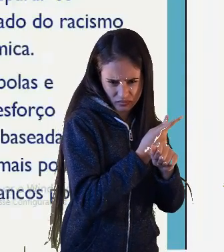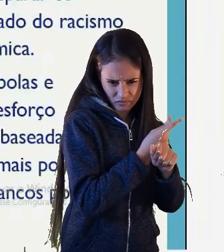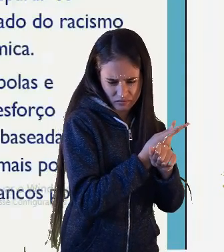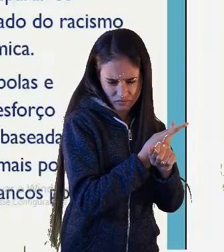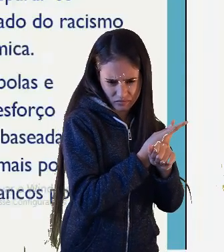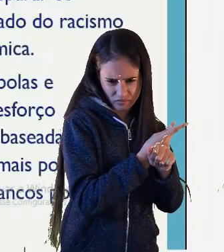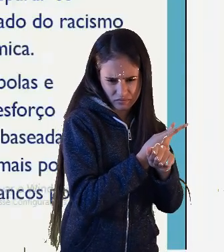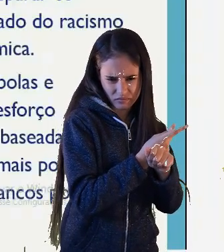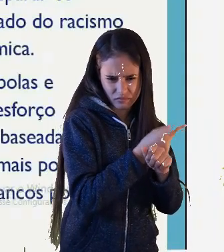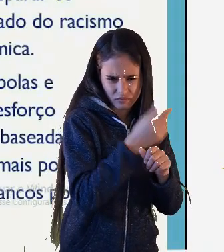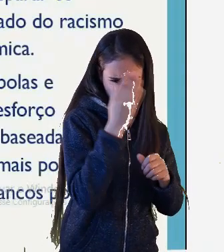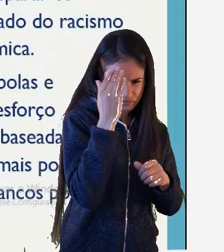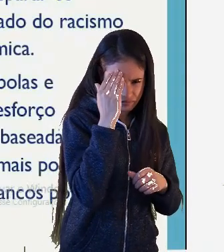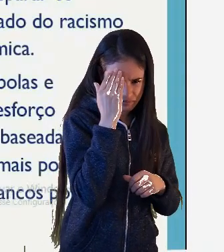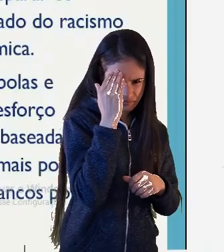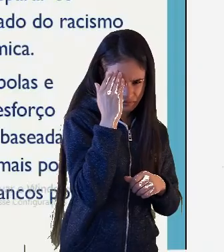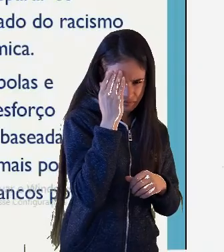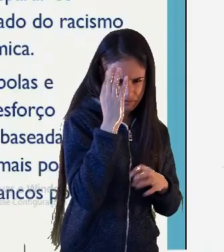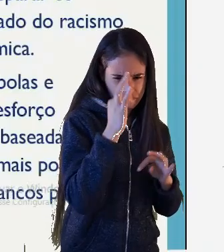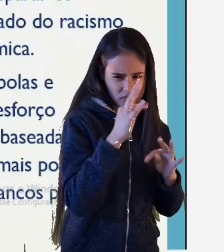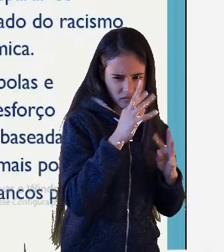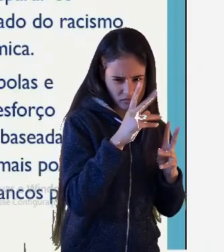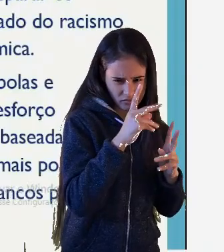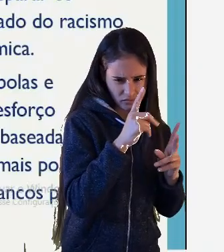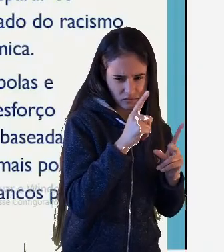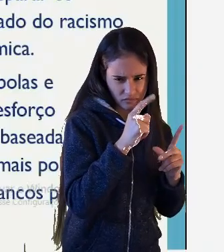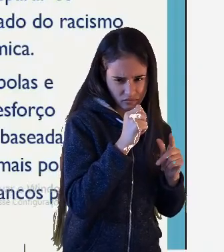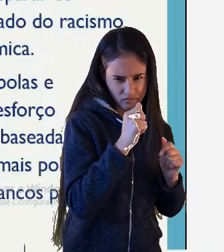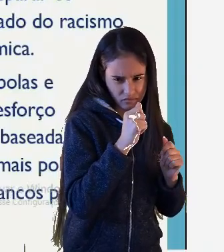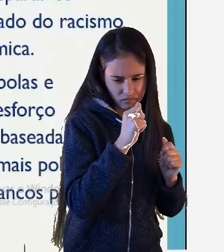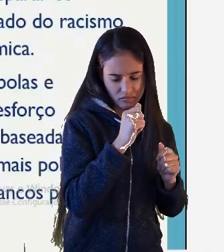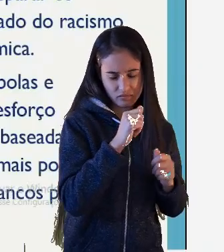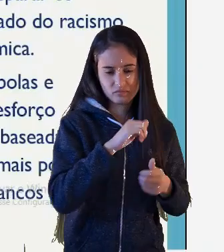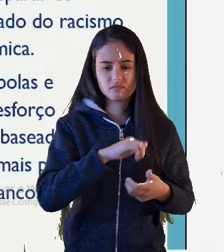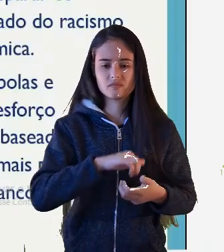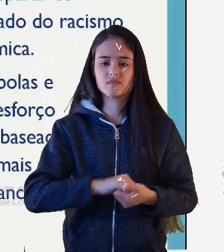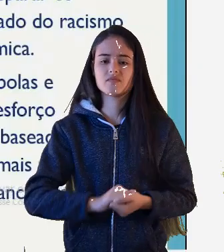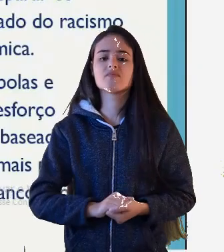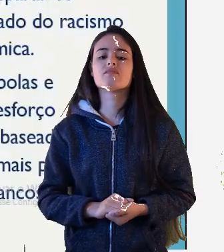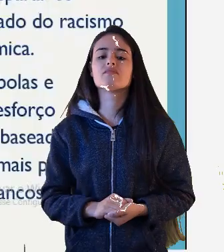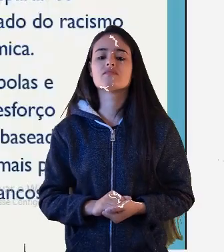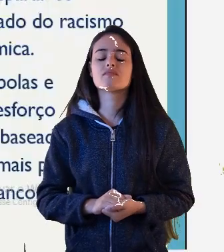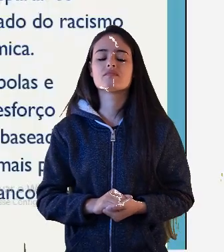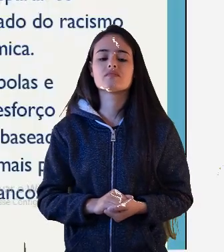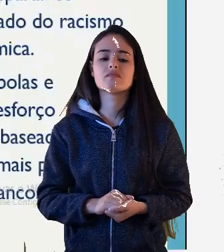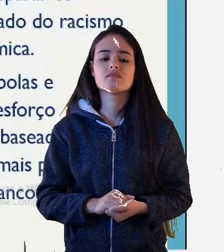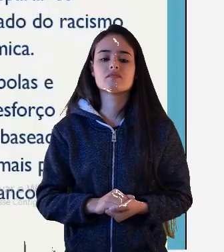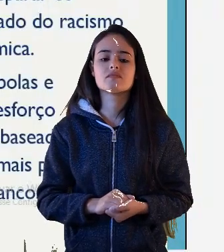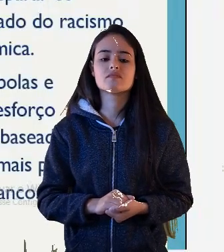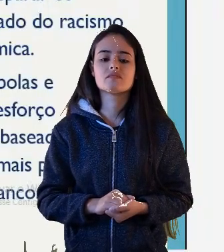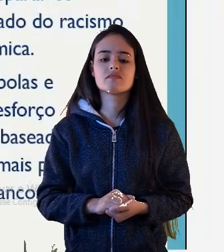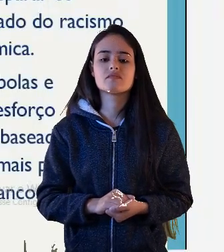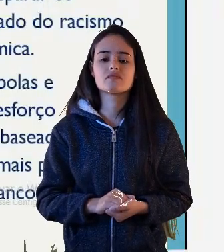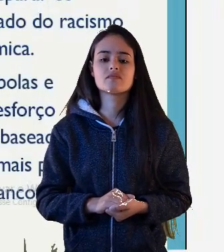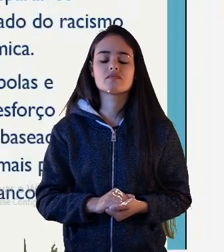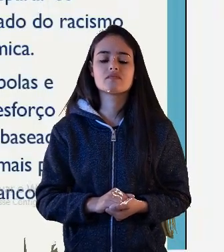de justiça, não é privilégio. Porque muita gente fala assim, mas fulaninho, né, tem o privilégio de ter cota, meu filho, tadinho,